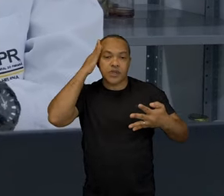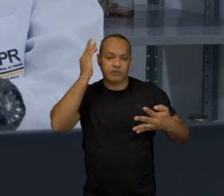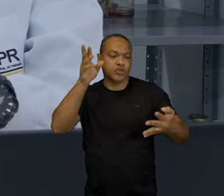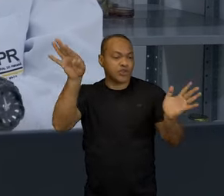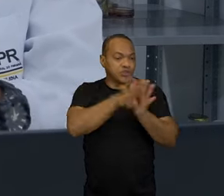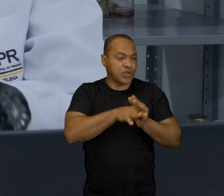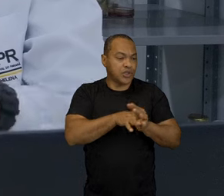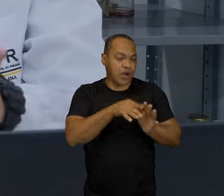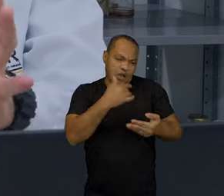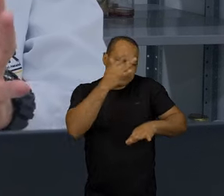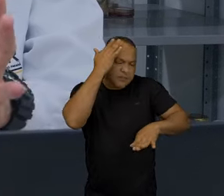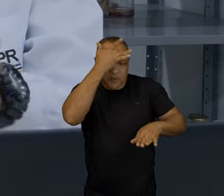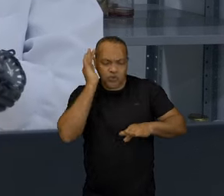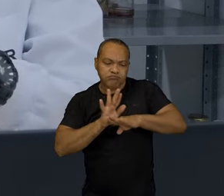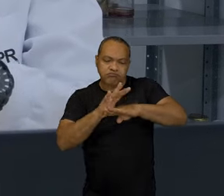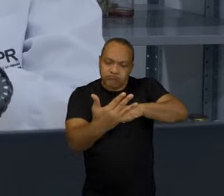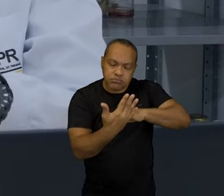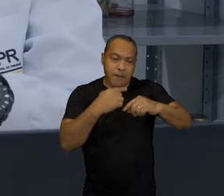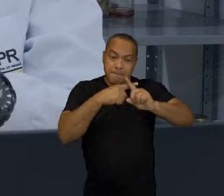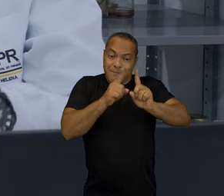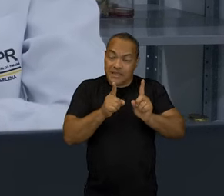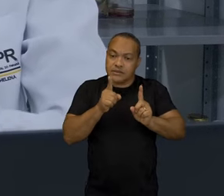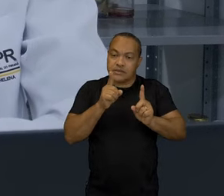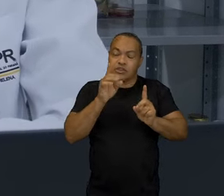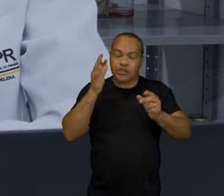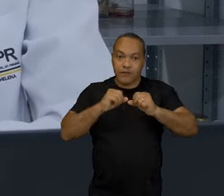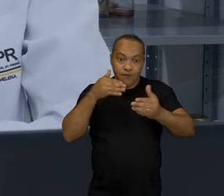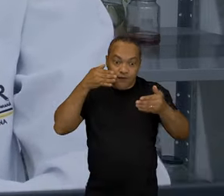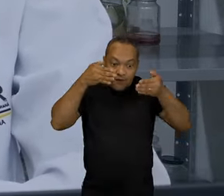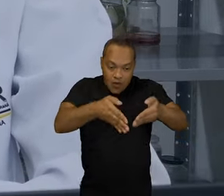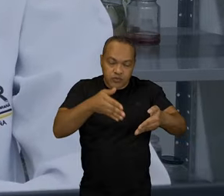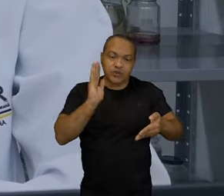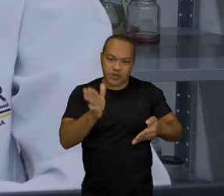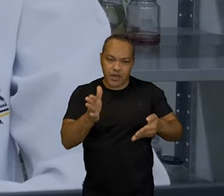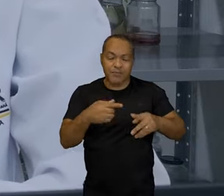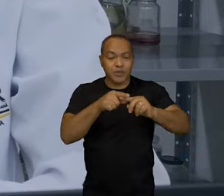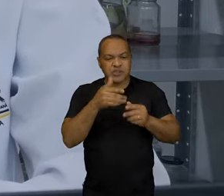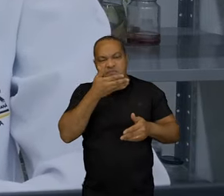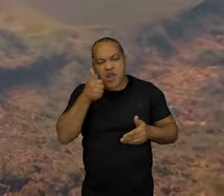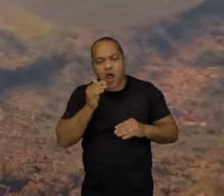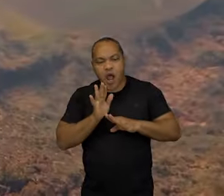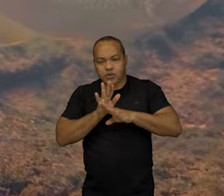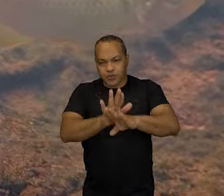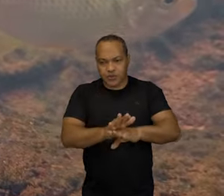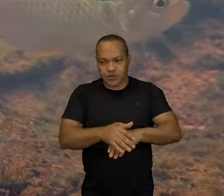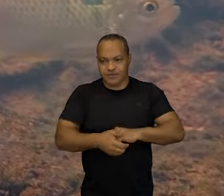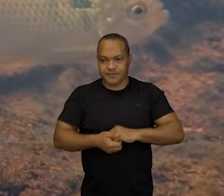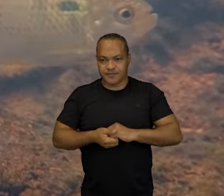Claro que chegar lá no campo, um ajuda o outro, sem dúvida. Mas a gente já tinha um foco. E eu acho que isso ajudou bastante.